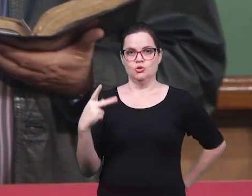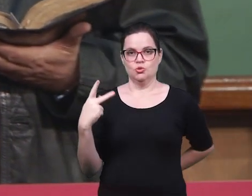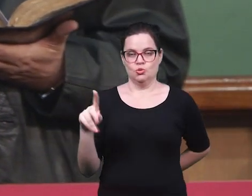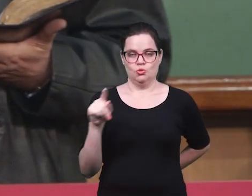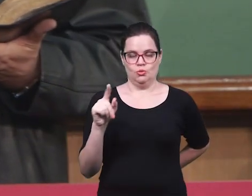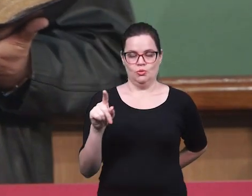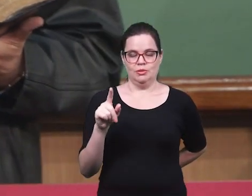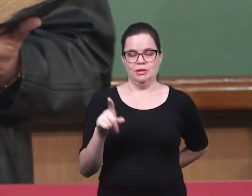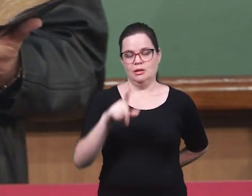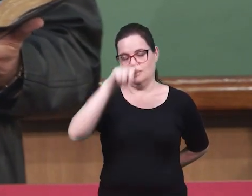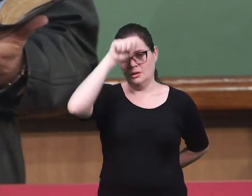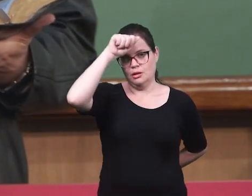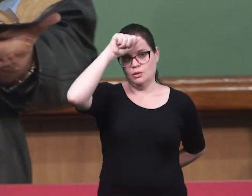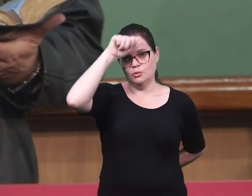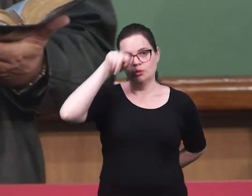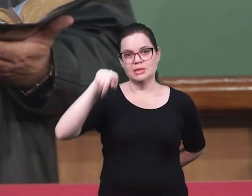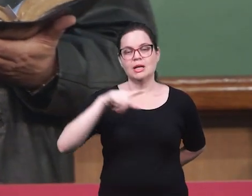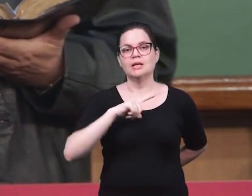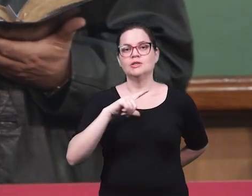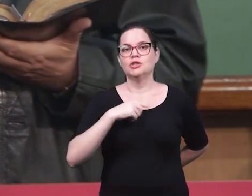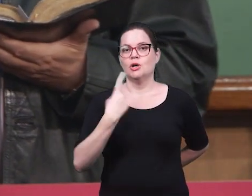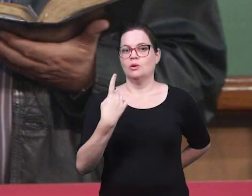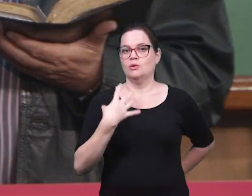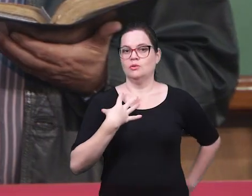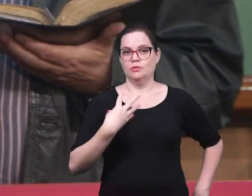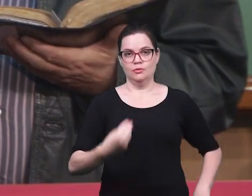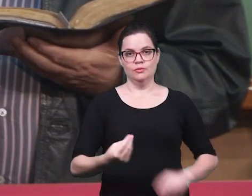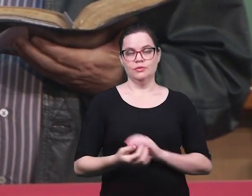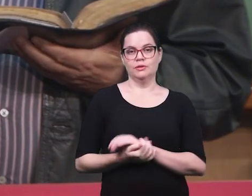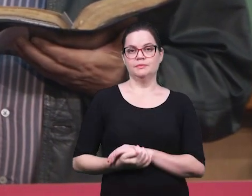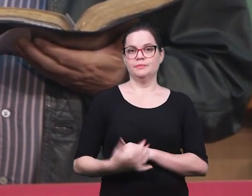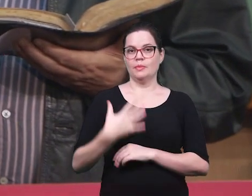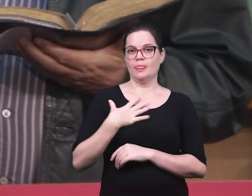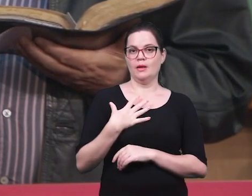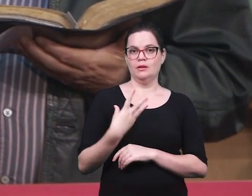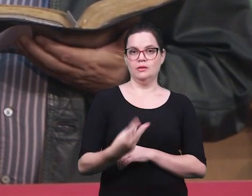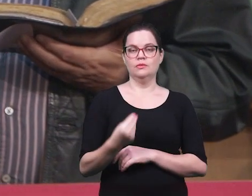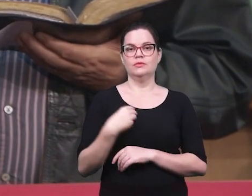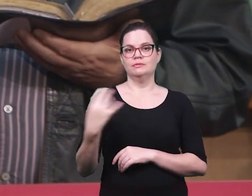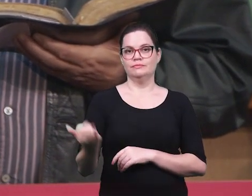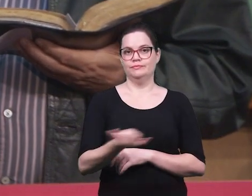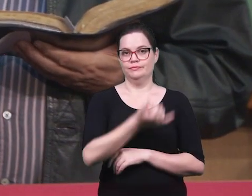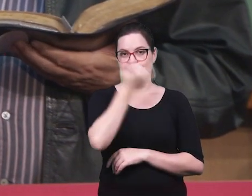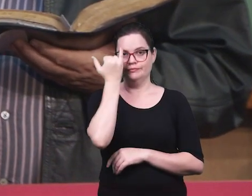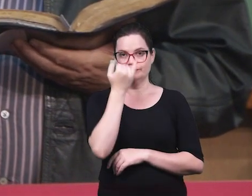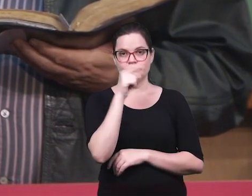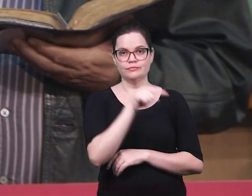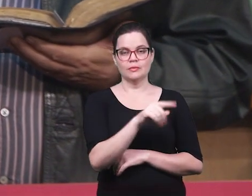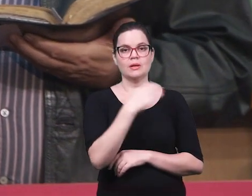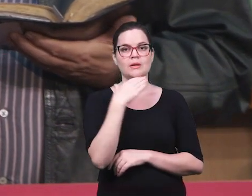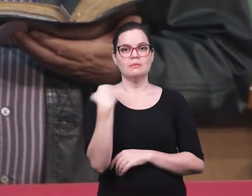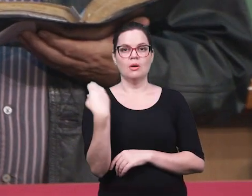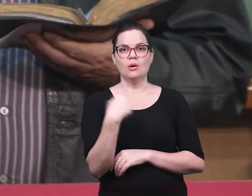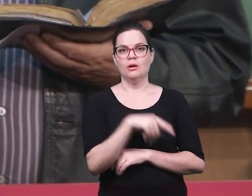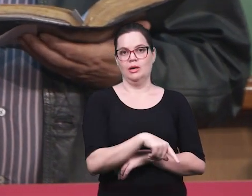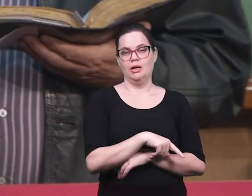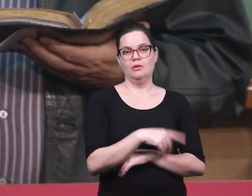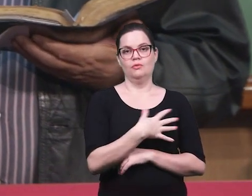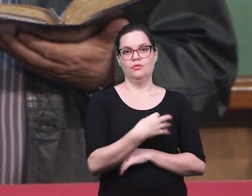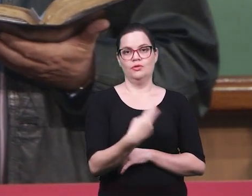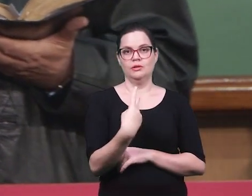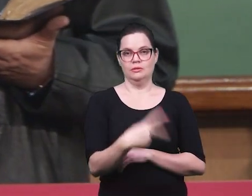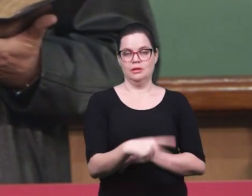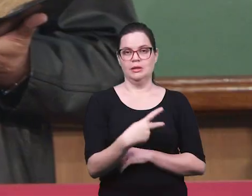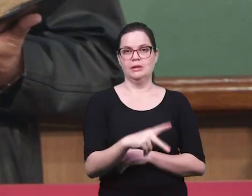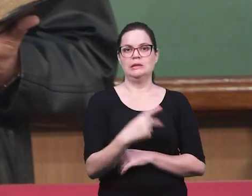Ela tinha um filho, o filho se acidentou numa manilha, veio a falecer e ela ficou desesperada